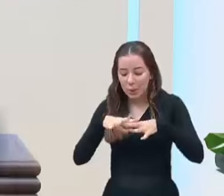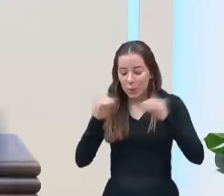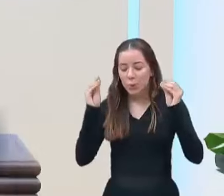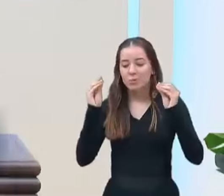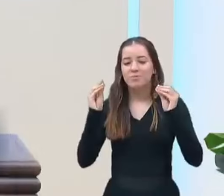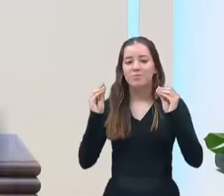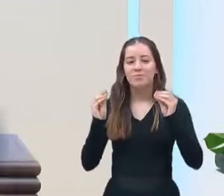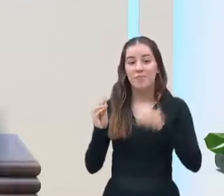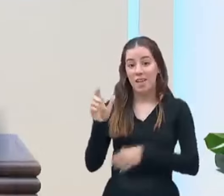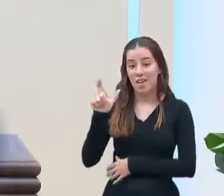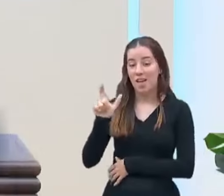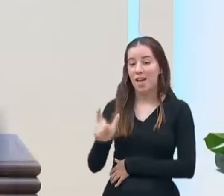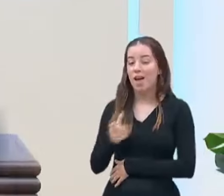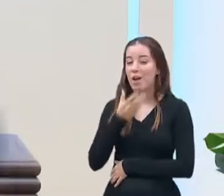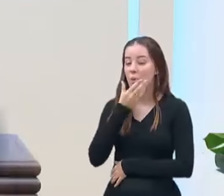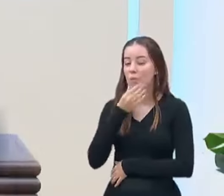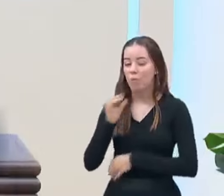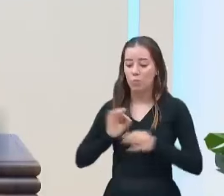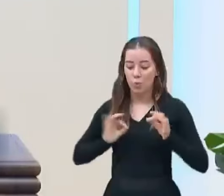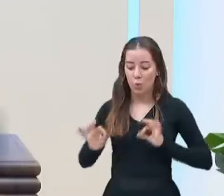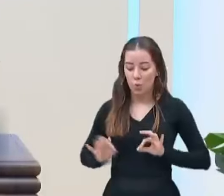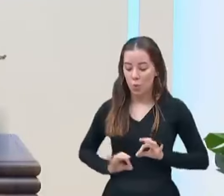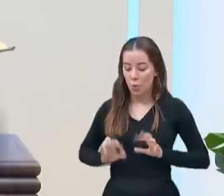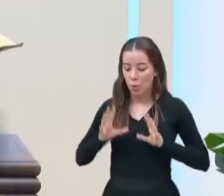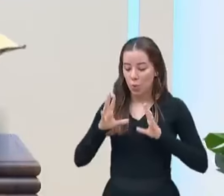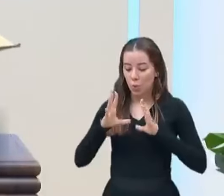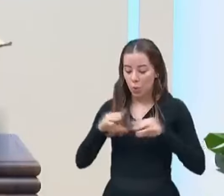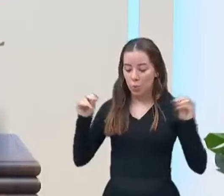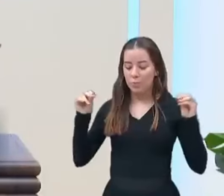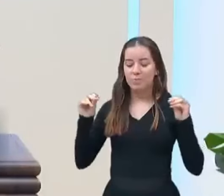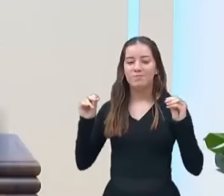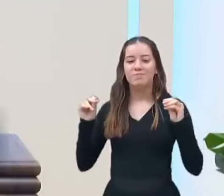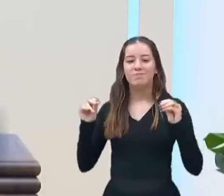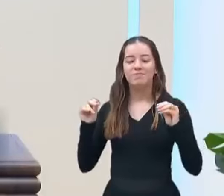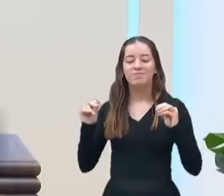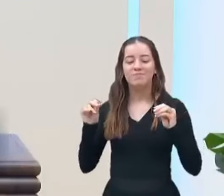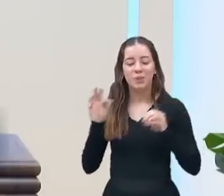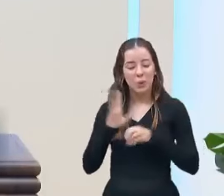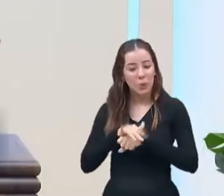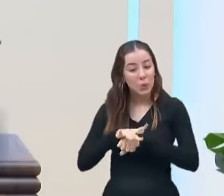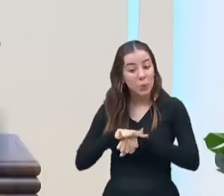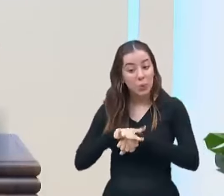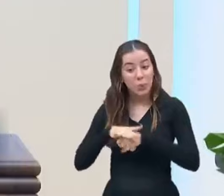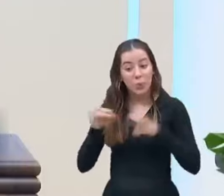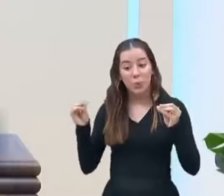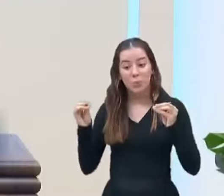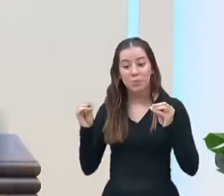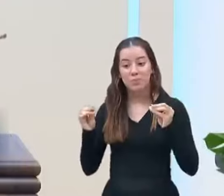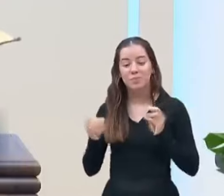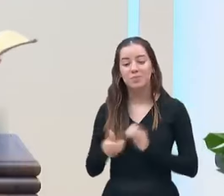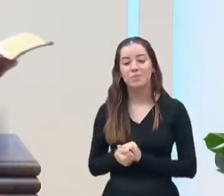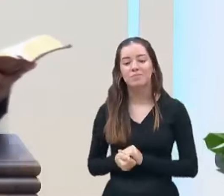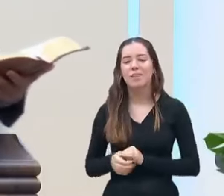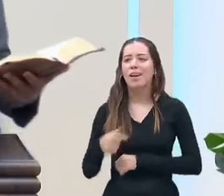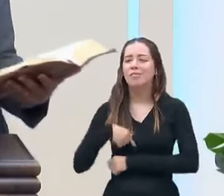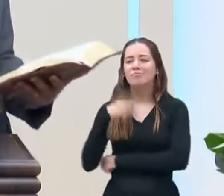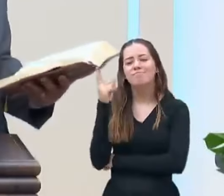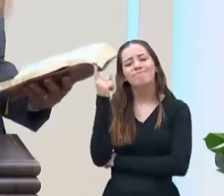leproso e a lepra ficou? A lepra desapareceu. É interessante, é interessante. Você já